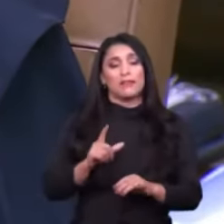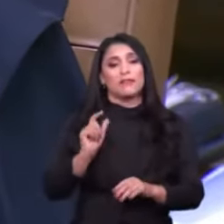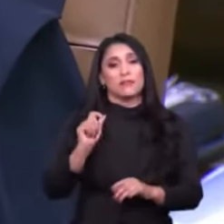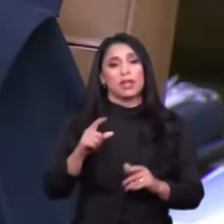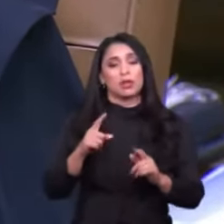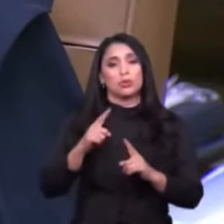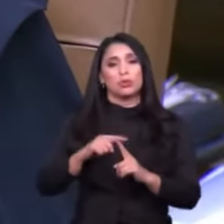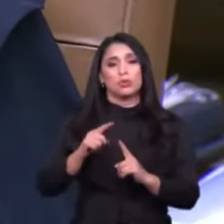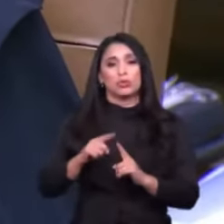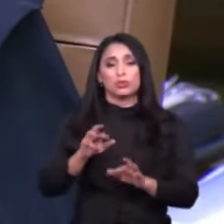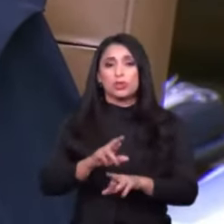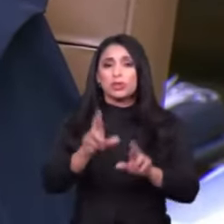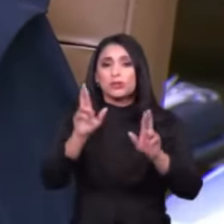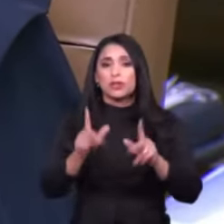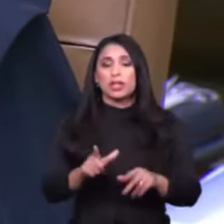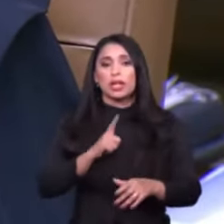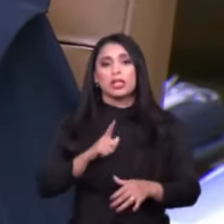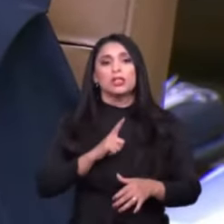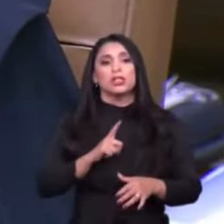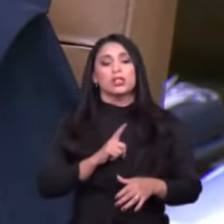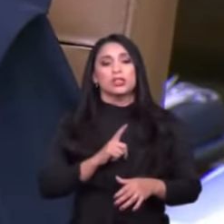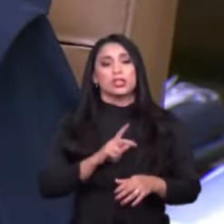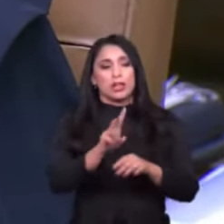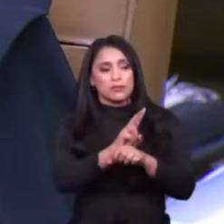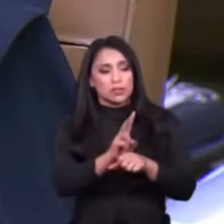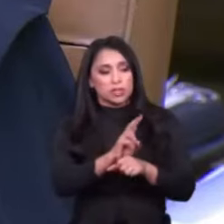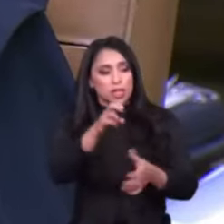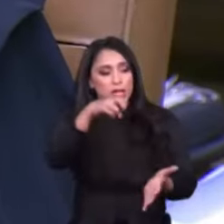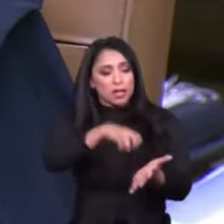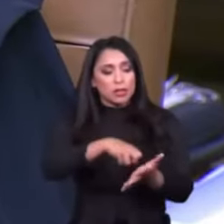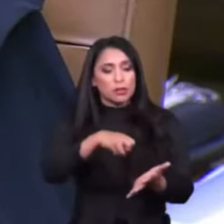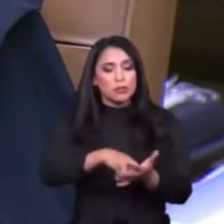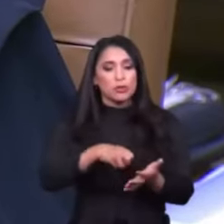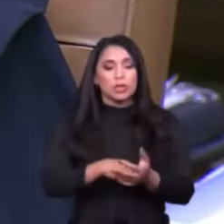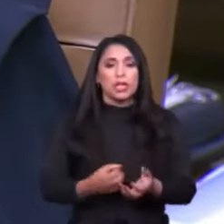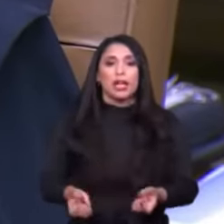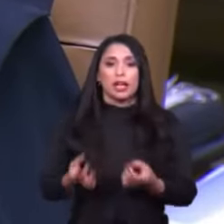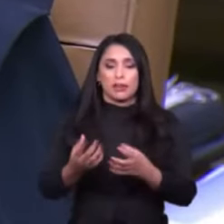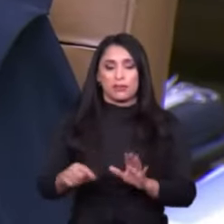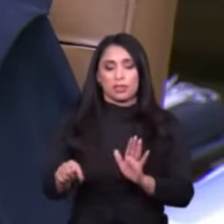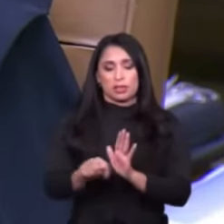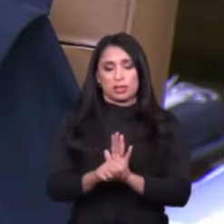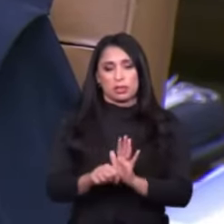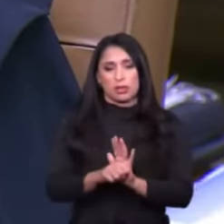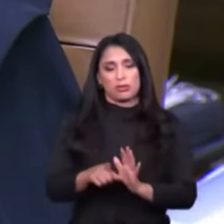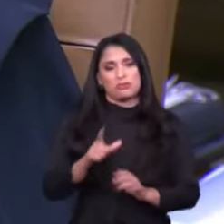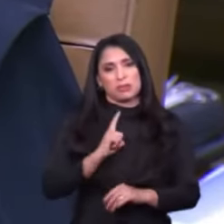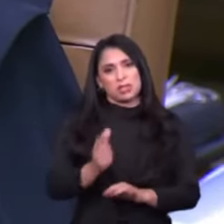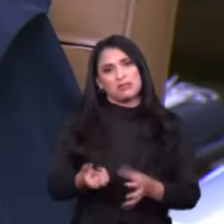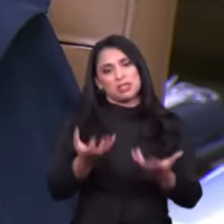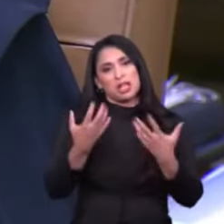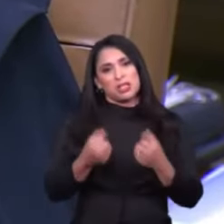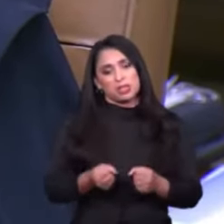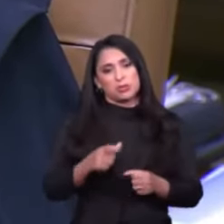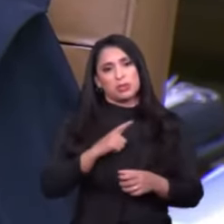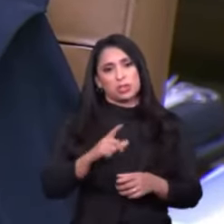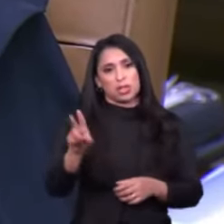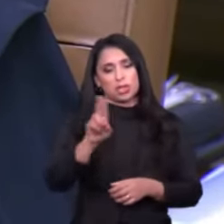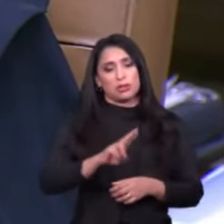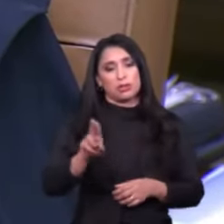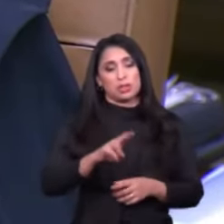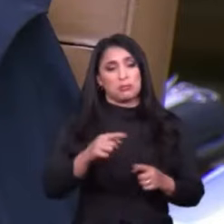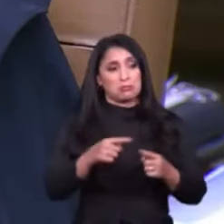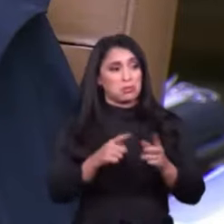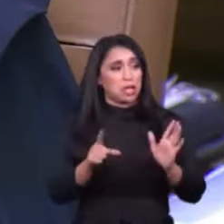lado, deve policiar e punir a produção e o comércio das drogas, mas, por outro, deve admitir que a droga encontrada com o usuário se tornou lícita pelo